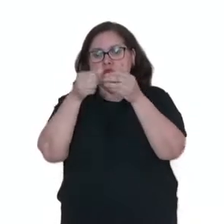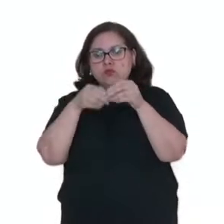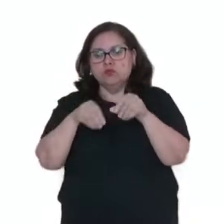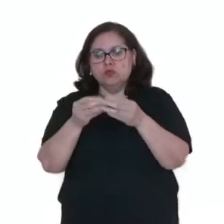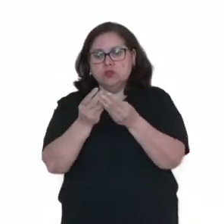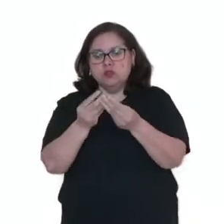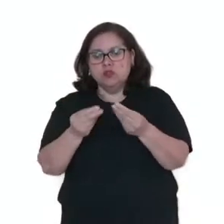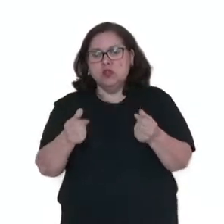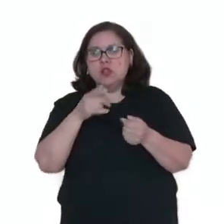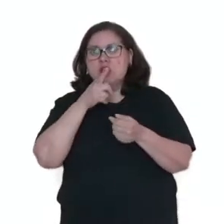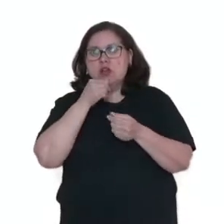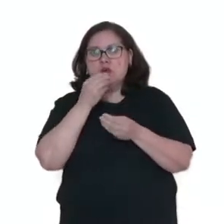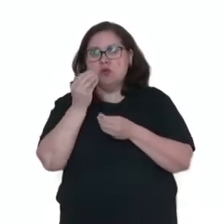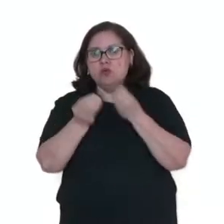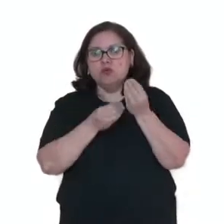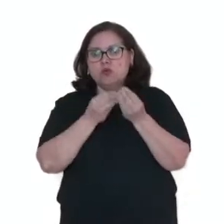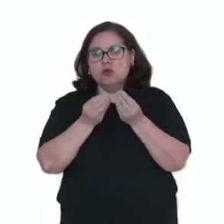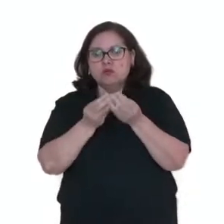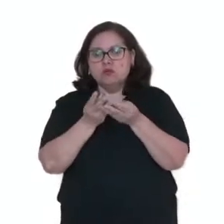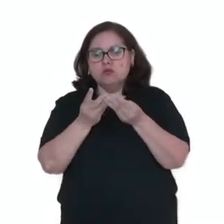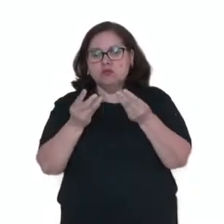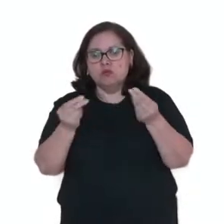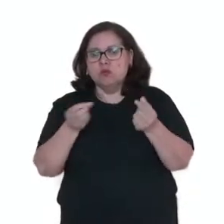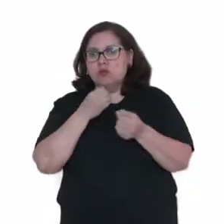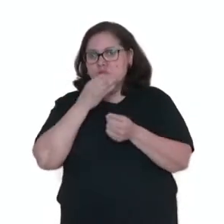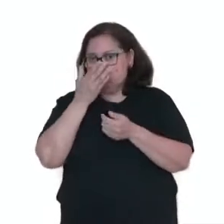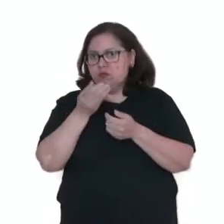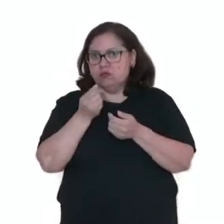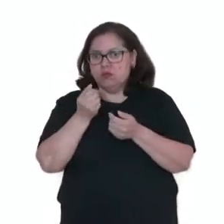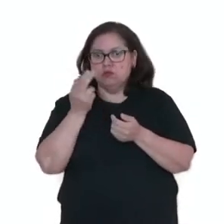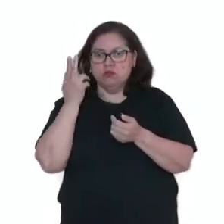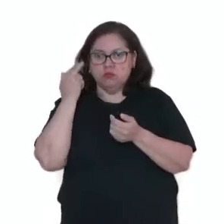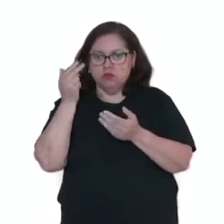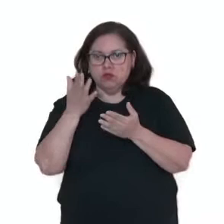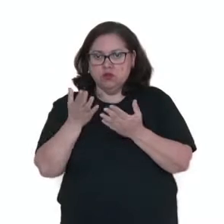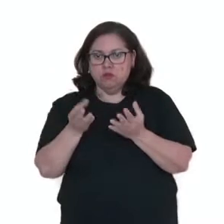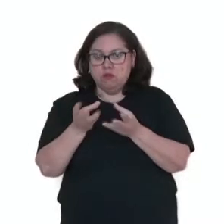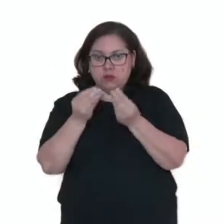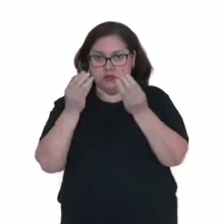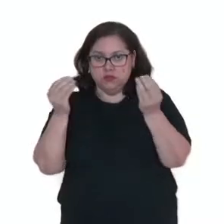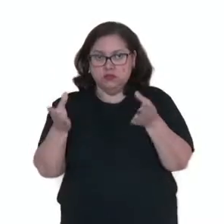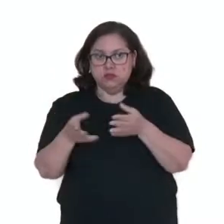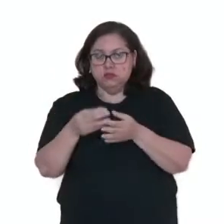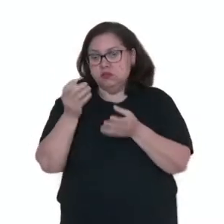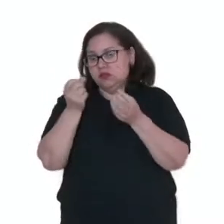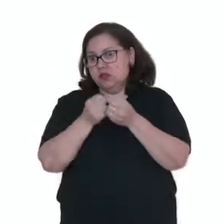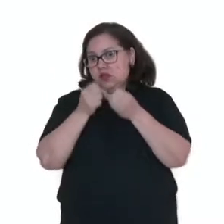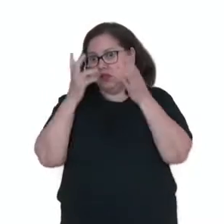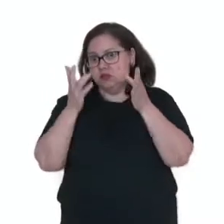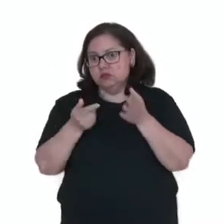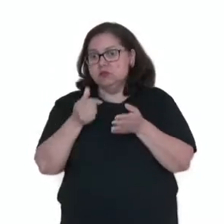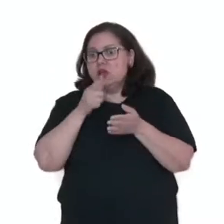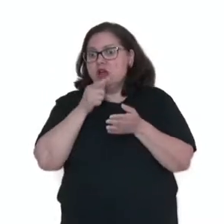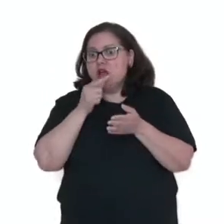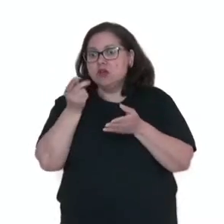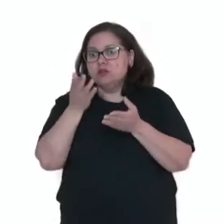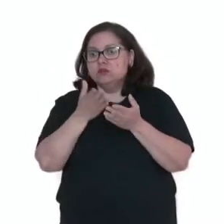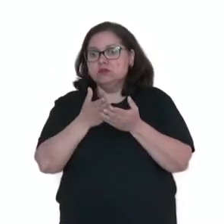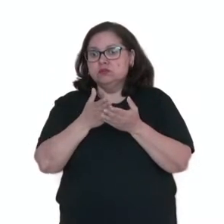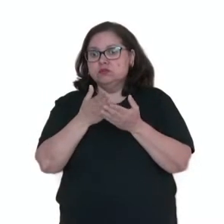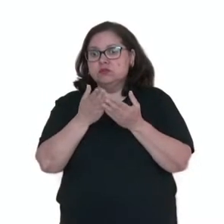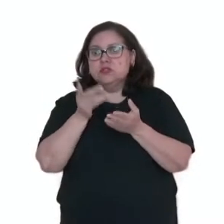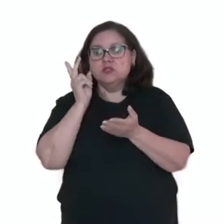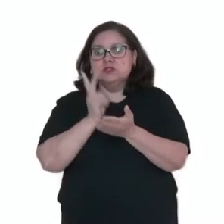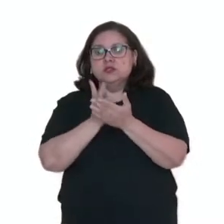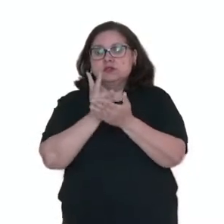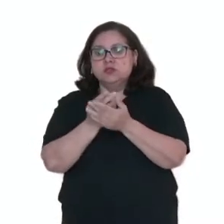água. Como a água é um bom solvente, assim como naturalmente abundante, essa logicamente se tornou um solvente